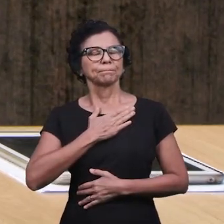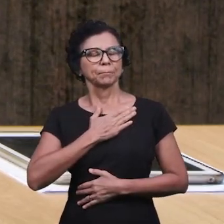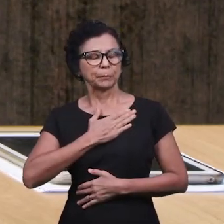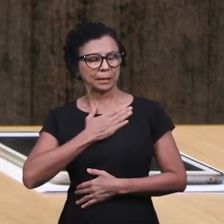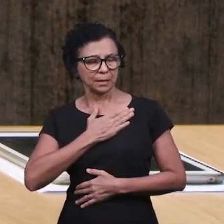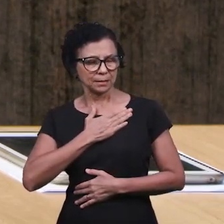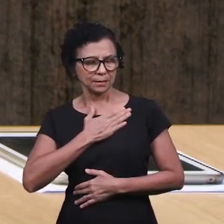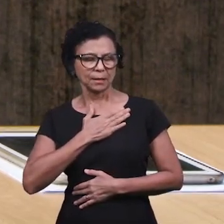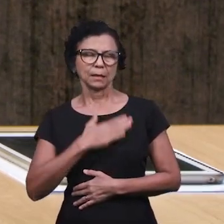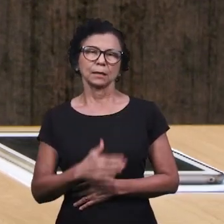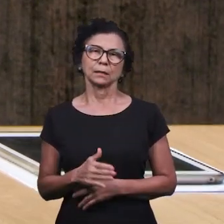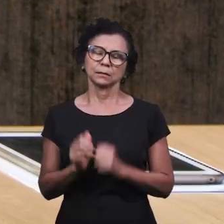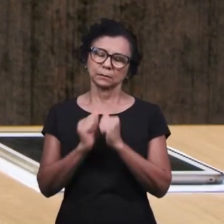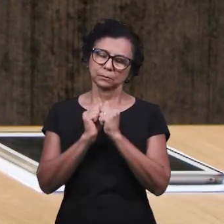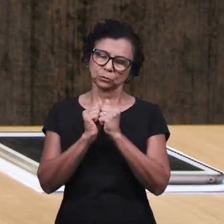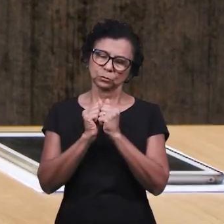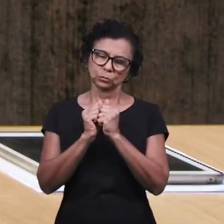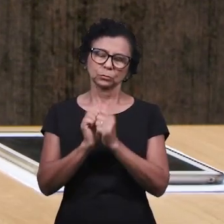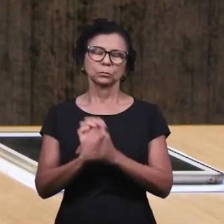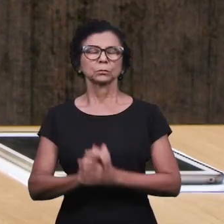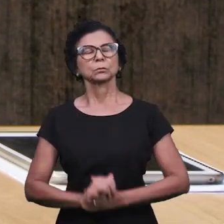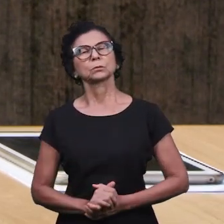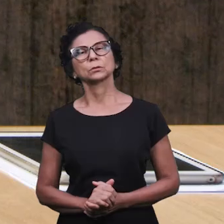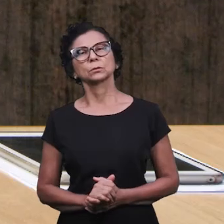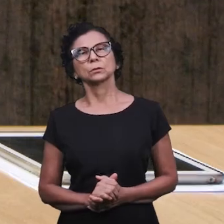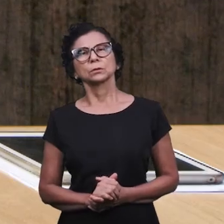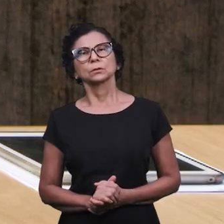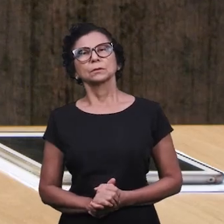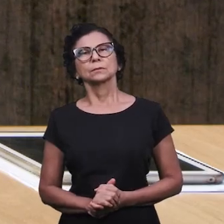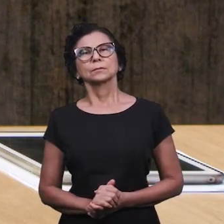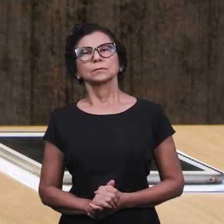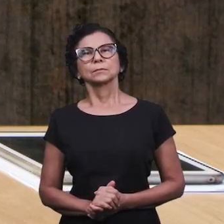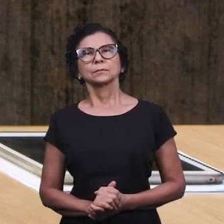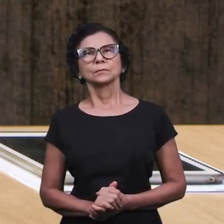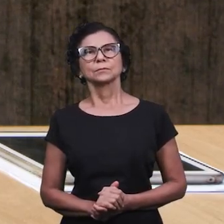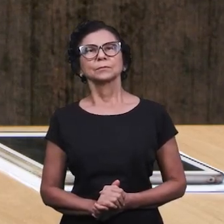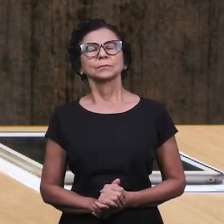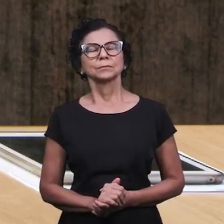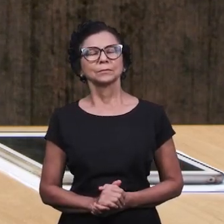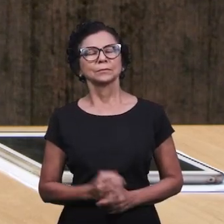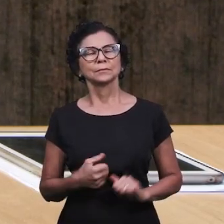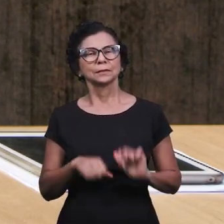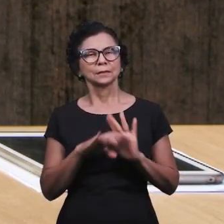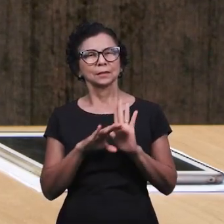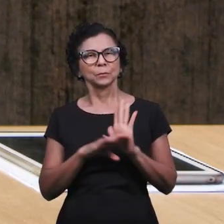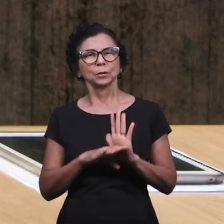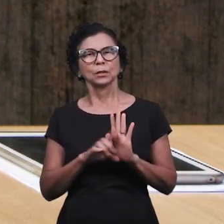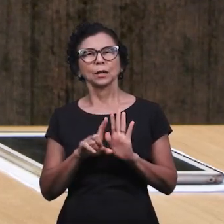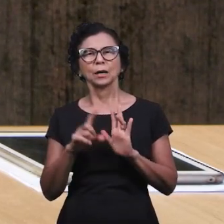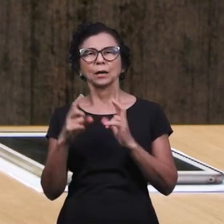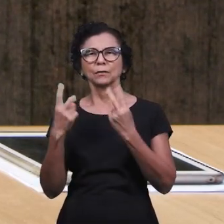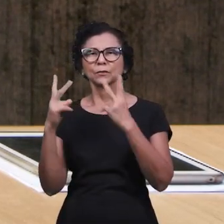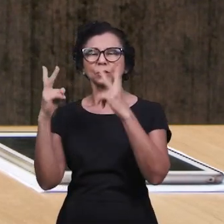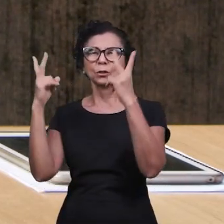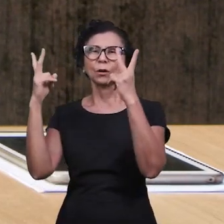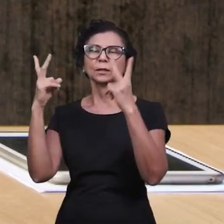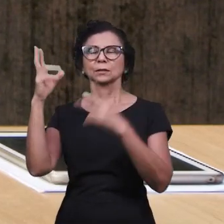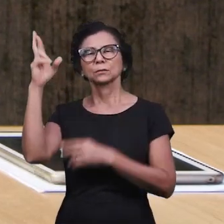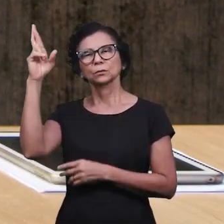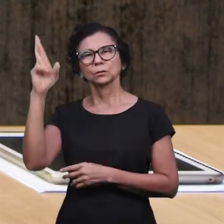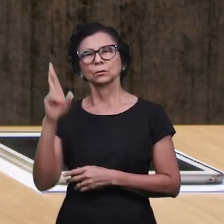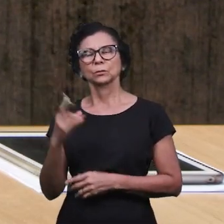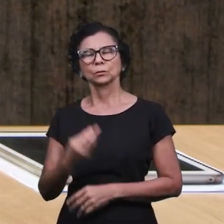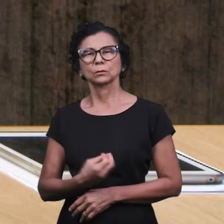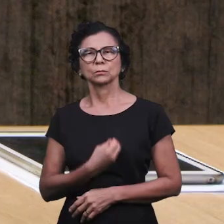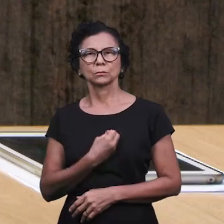satisfação estarmos juntos, mais esse programa, mais uma vitória que o Senhor nos concedeu